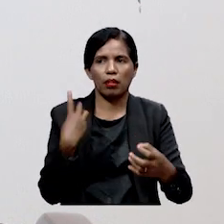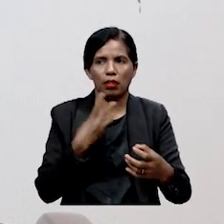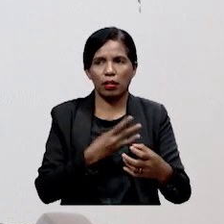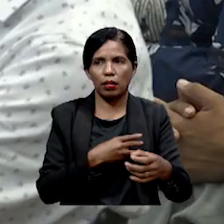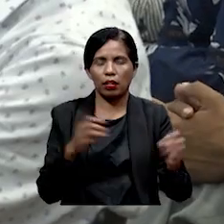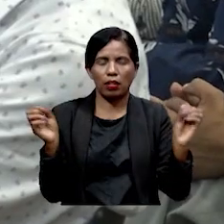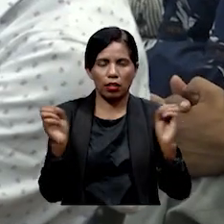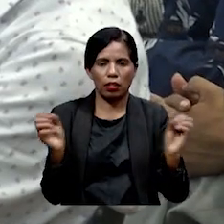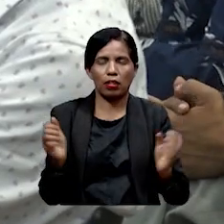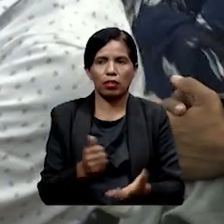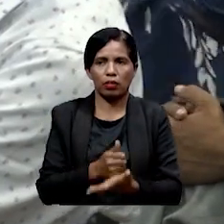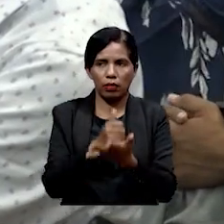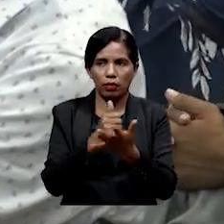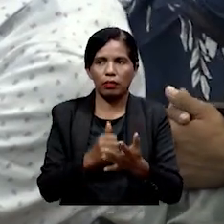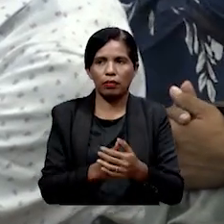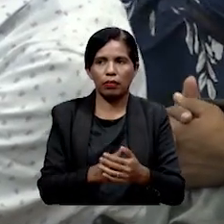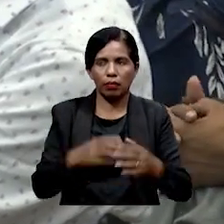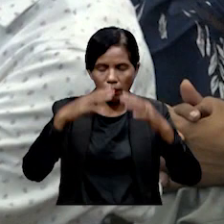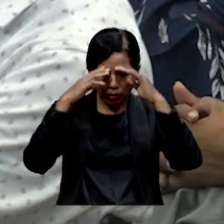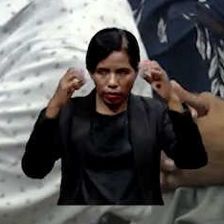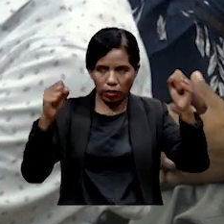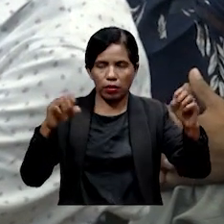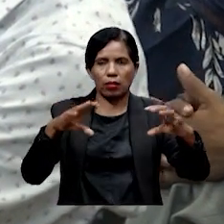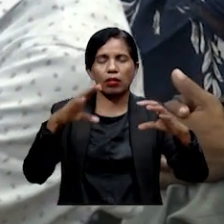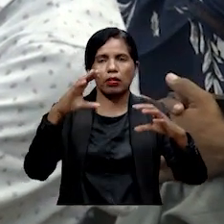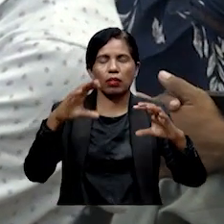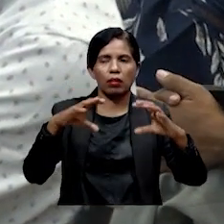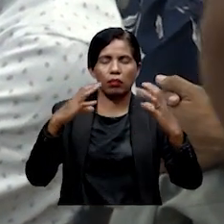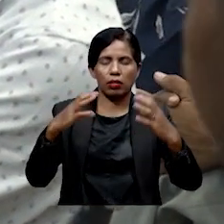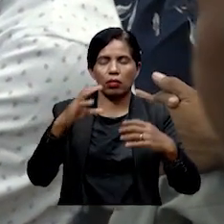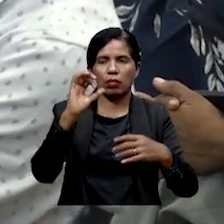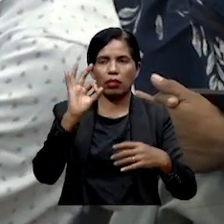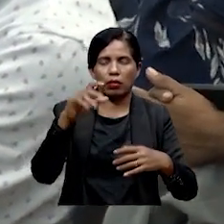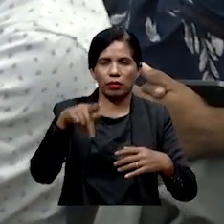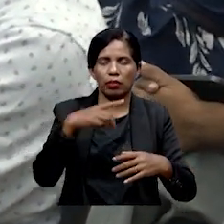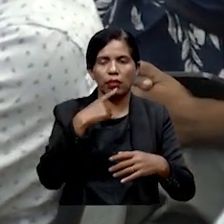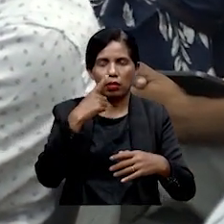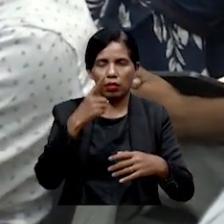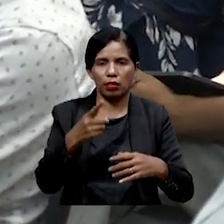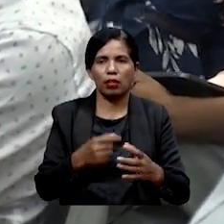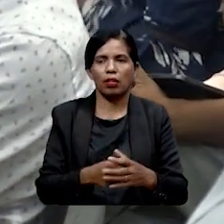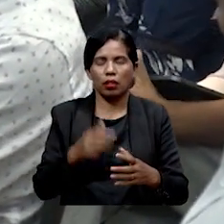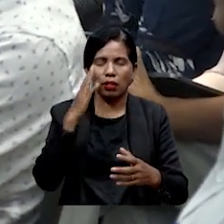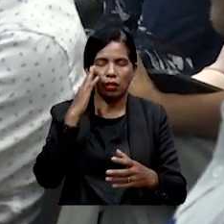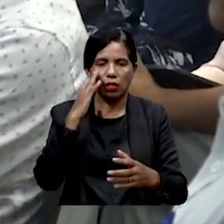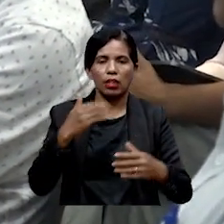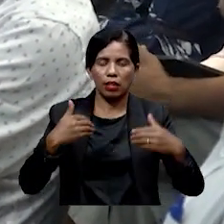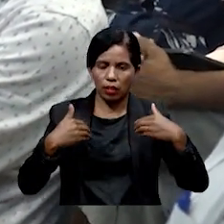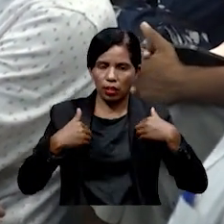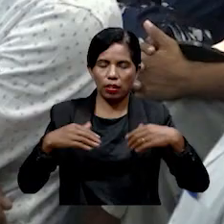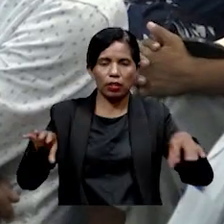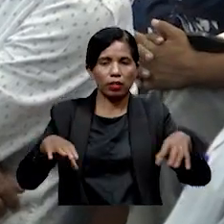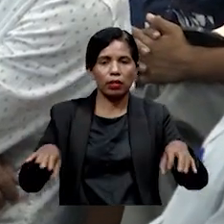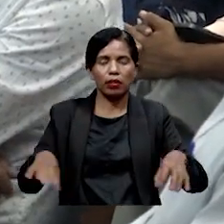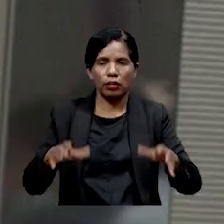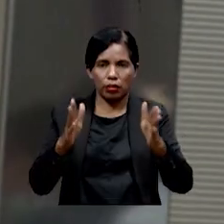reta. E a Sorencelo, presidente da Comissão de Função Pública, Faustinho Cardoso, reconhece que a e a Dunic, funcionário